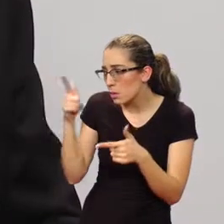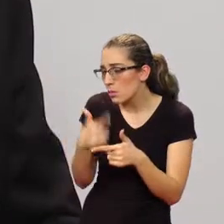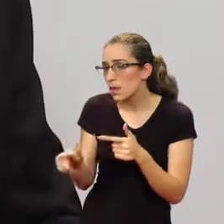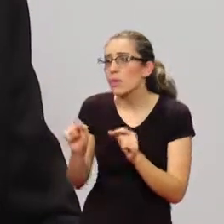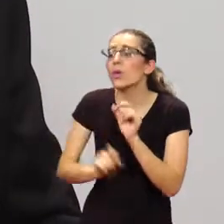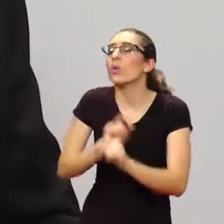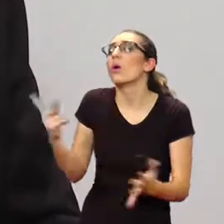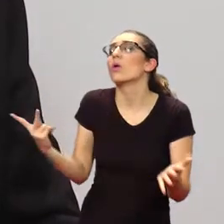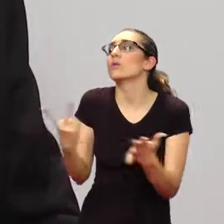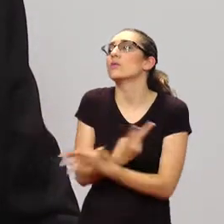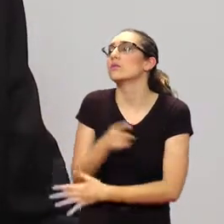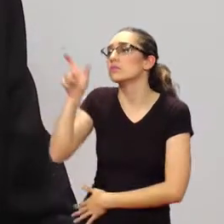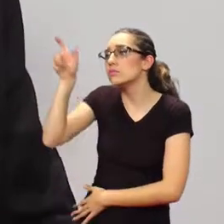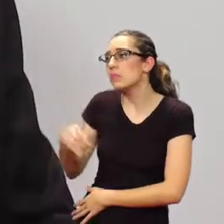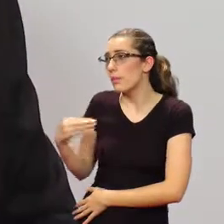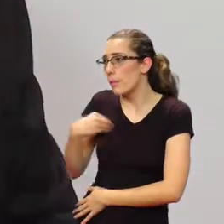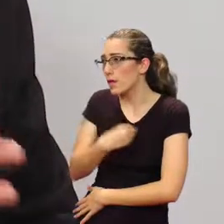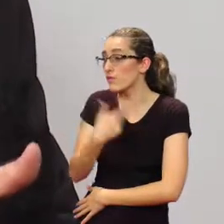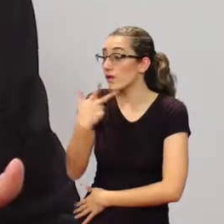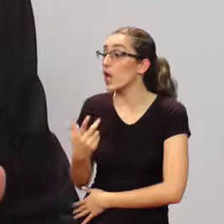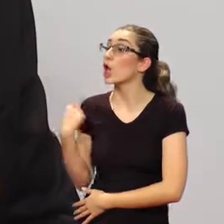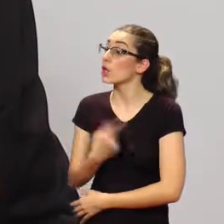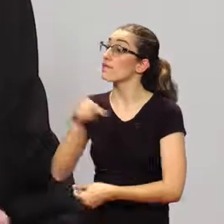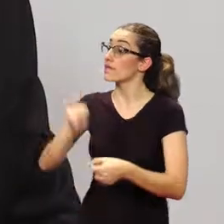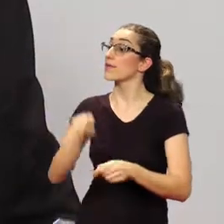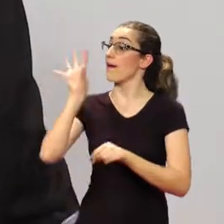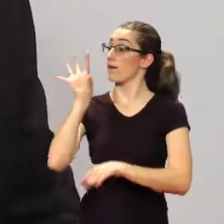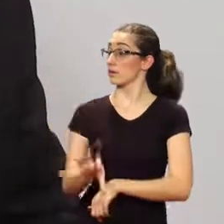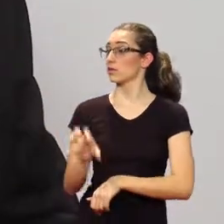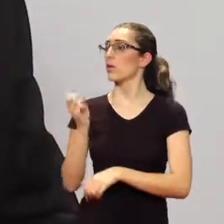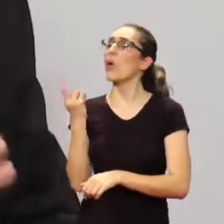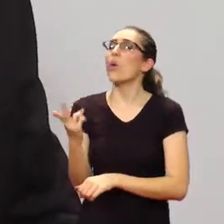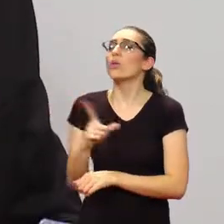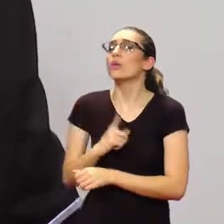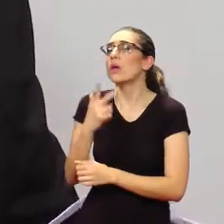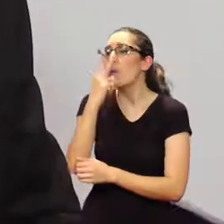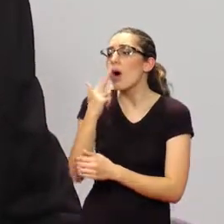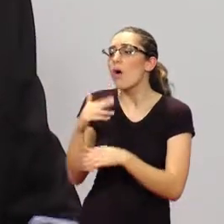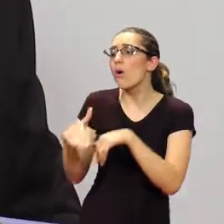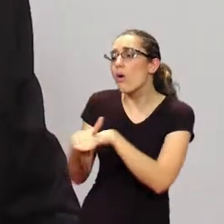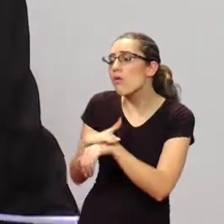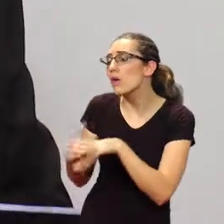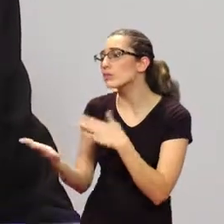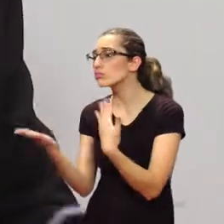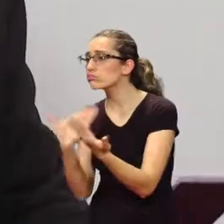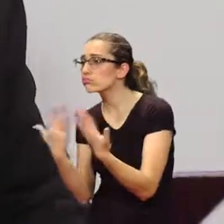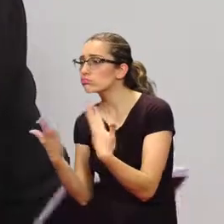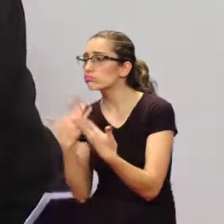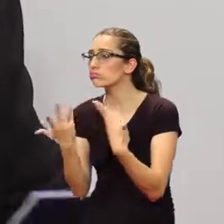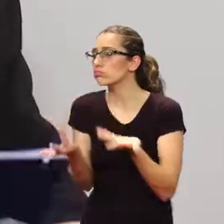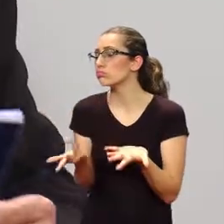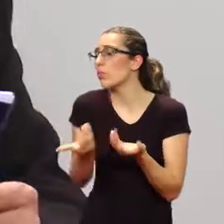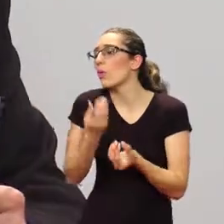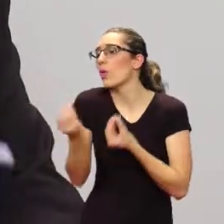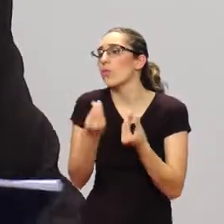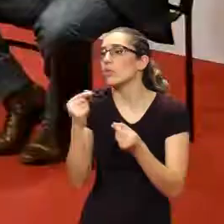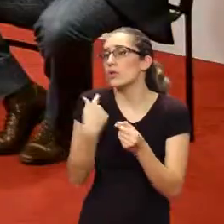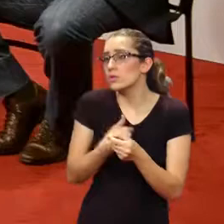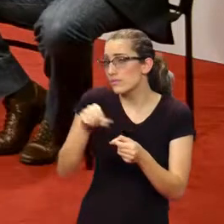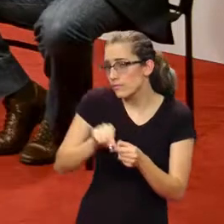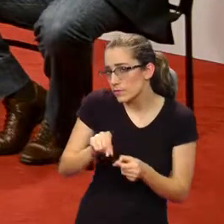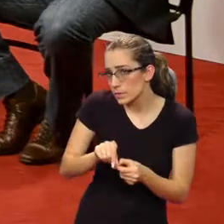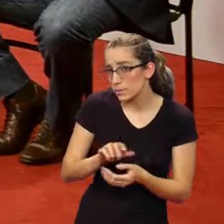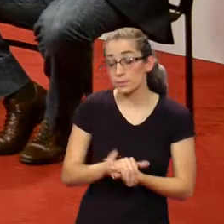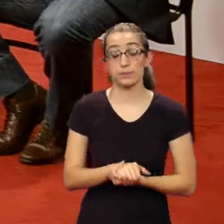normalmente? O dentista vai e diz, vamos fazer assim, ou acontece uma conversa junto entre dentista e paciente de como nós